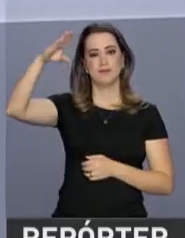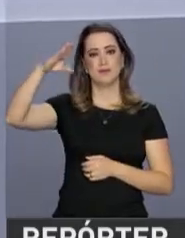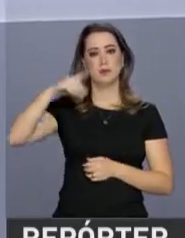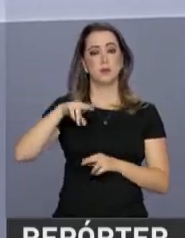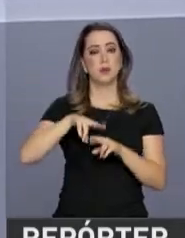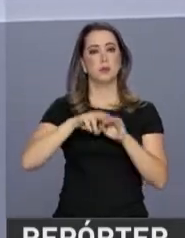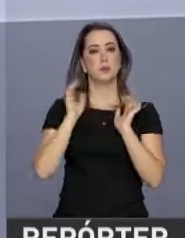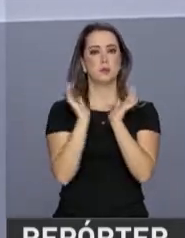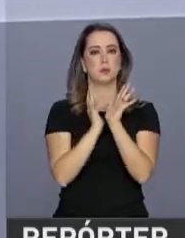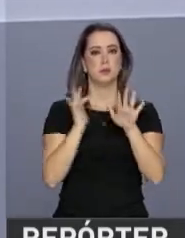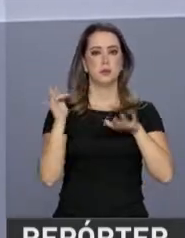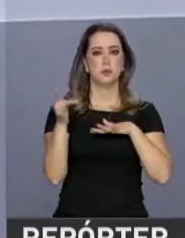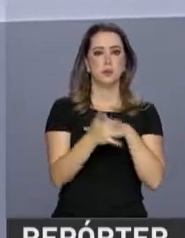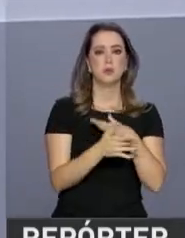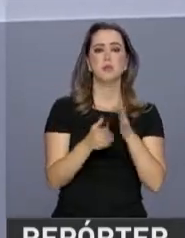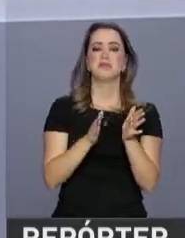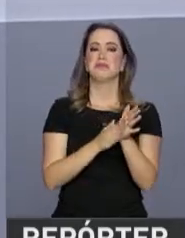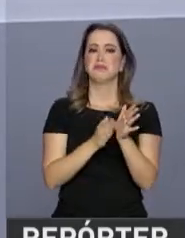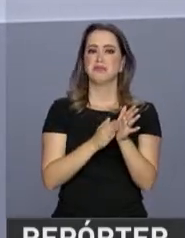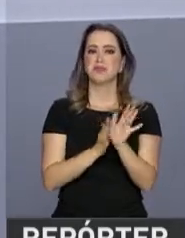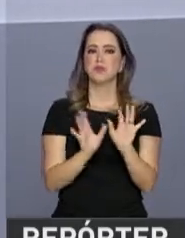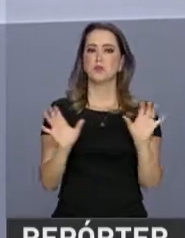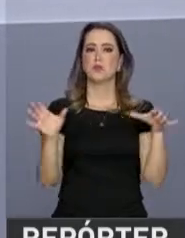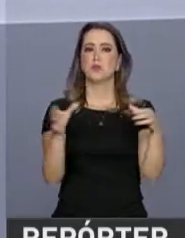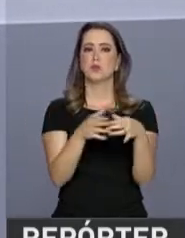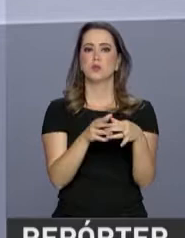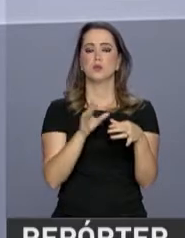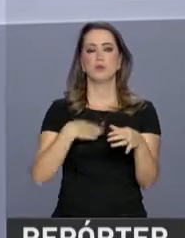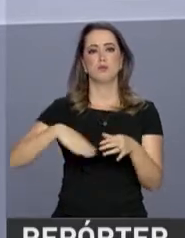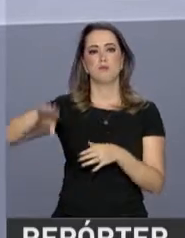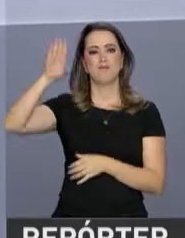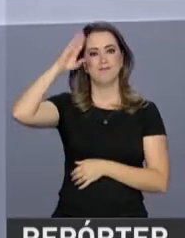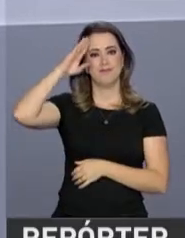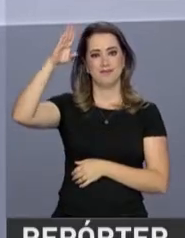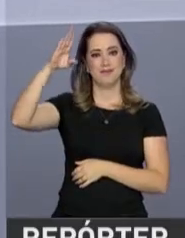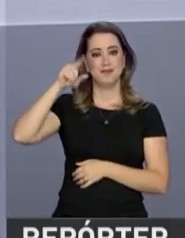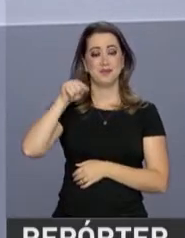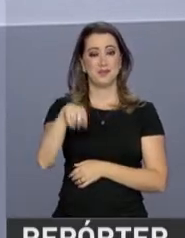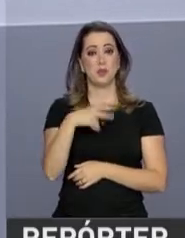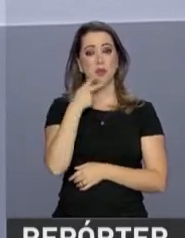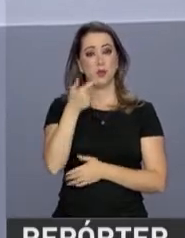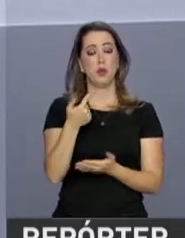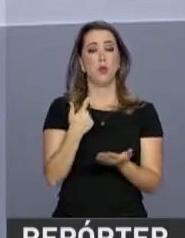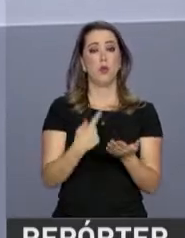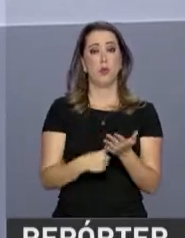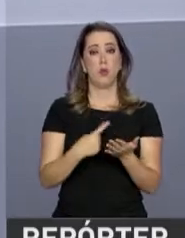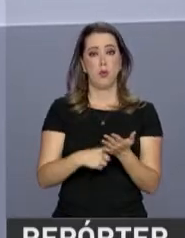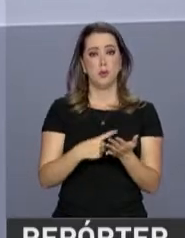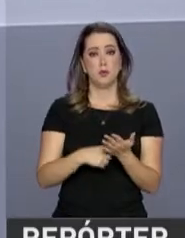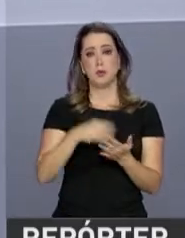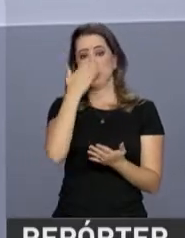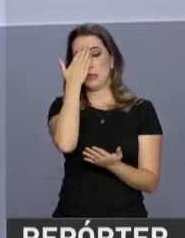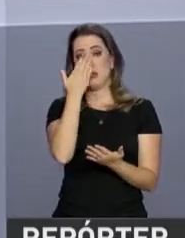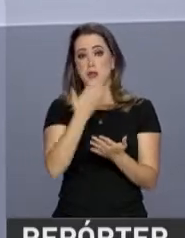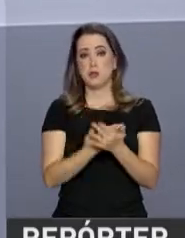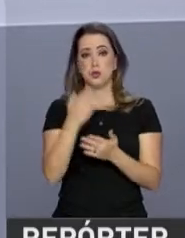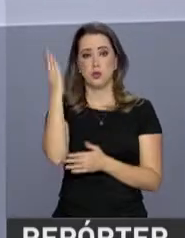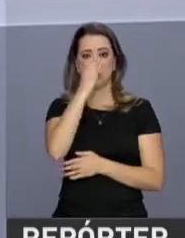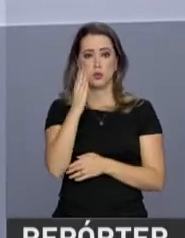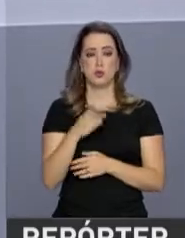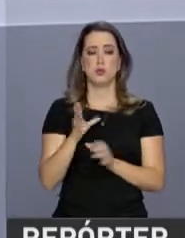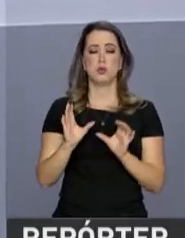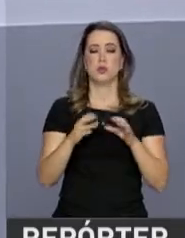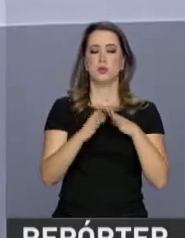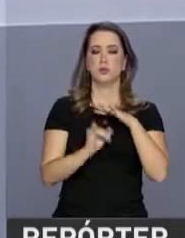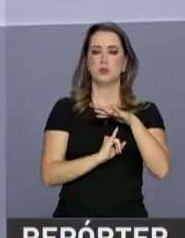e pelas redes sociais temer parabenizou os integrantes da corporação e reafirmou a confiança no brasil quem